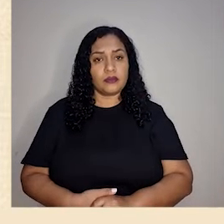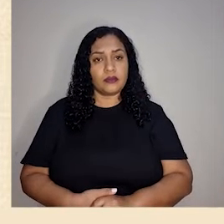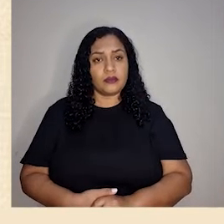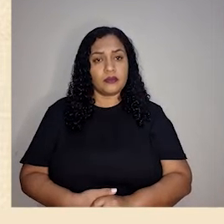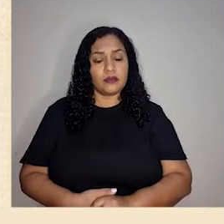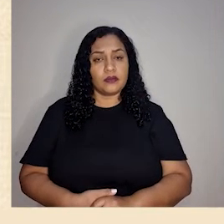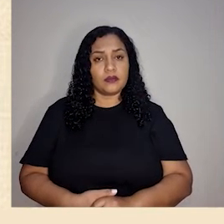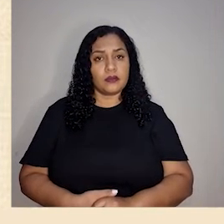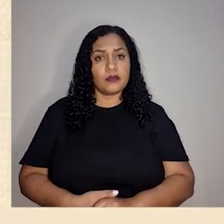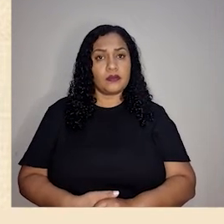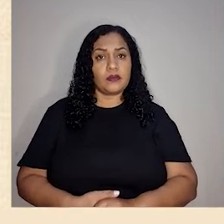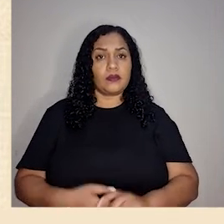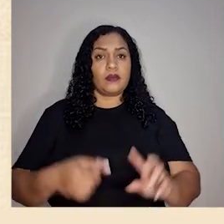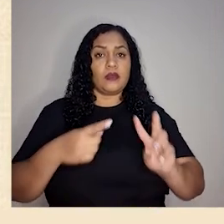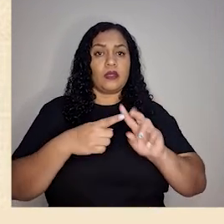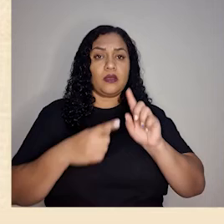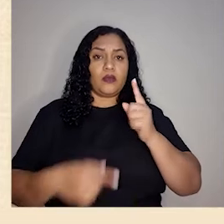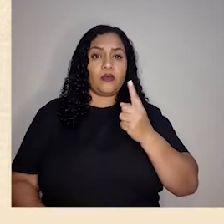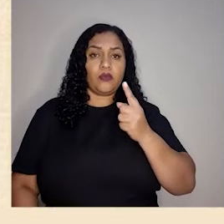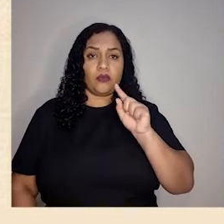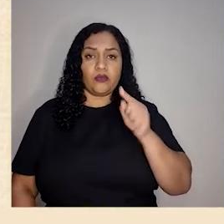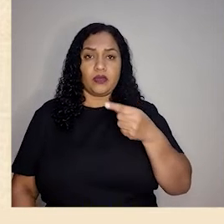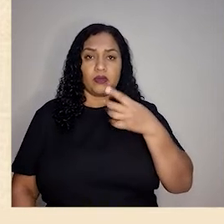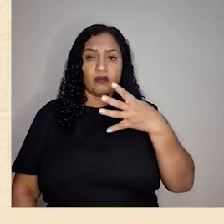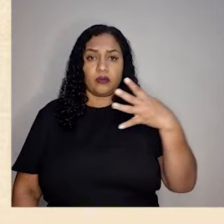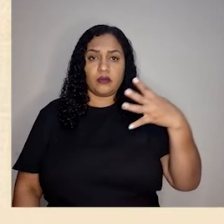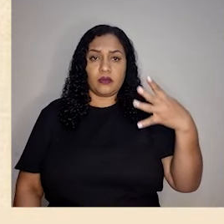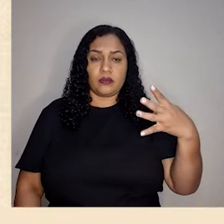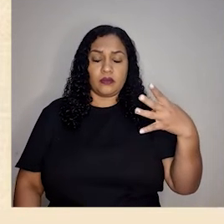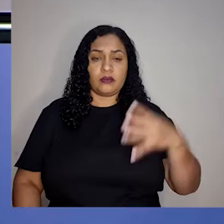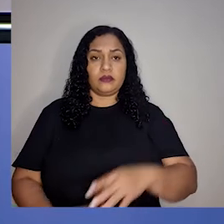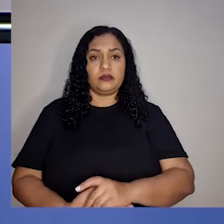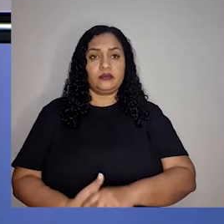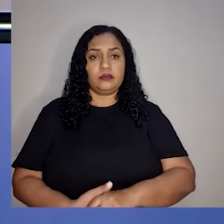e vamos ter que calcular raiz quadrada de 1,44